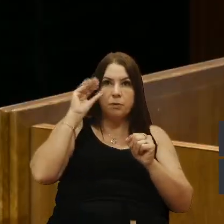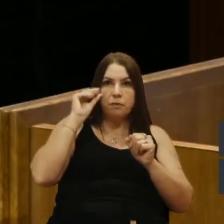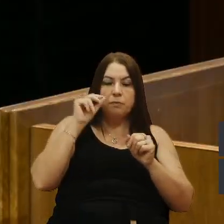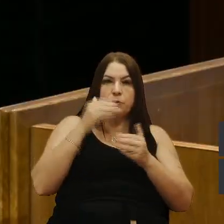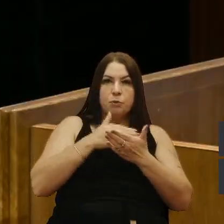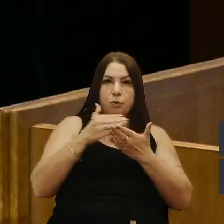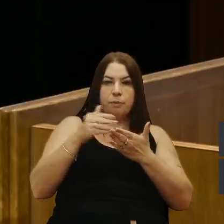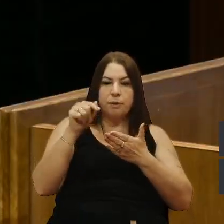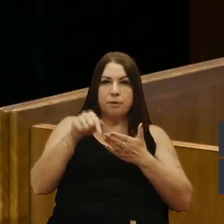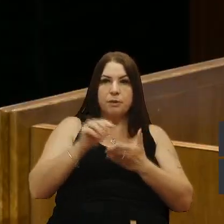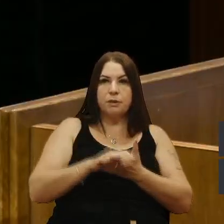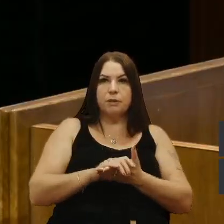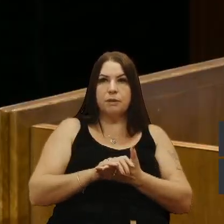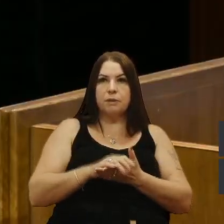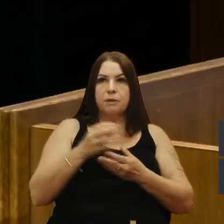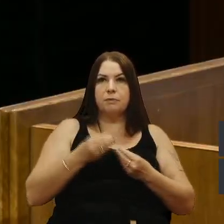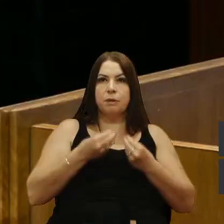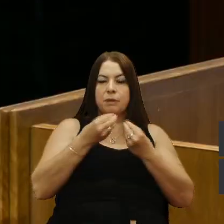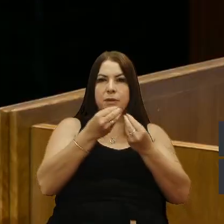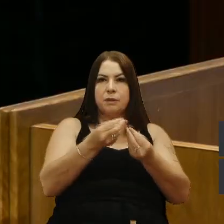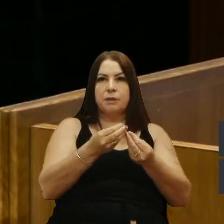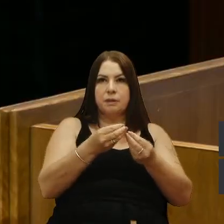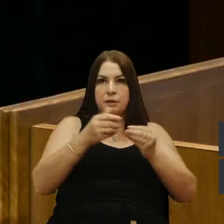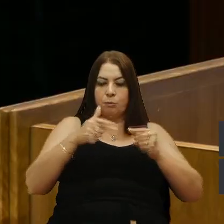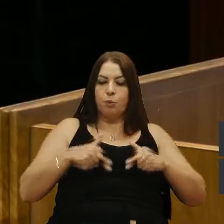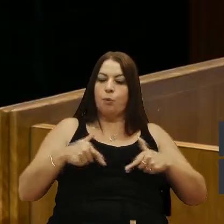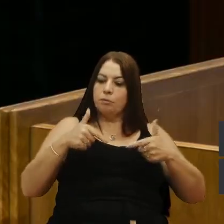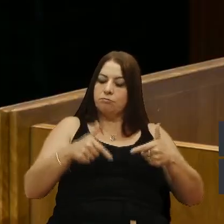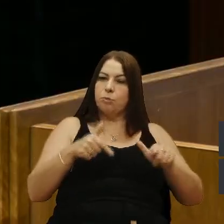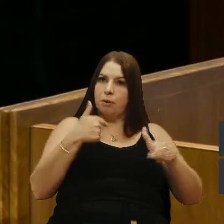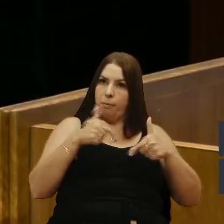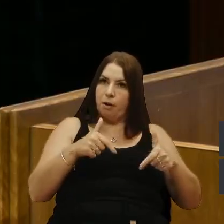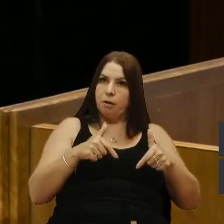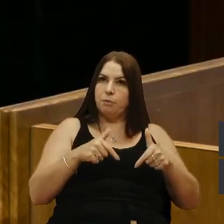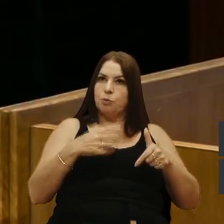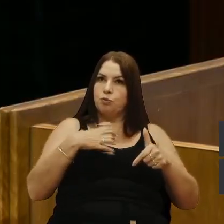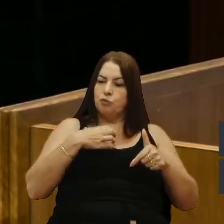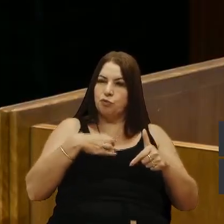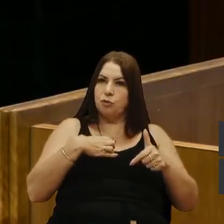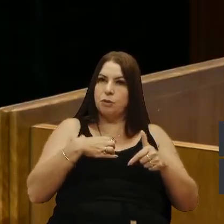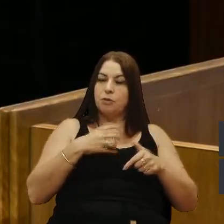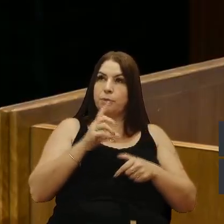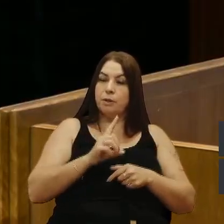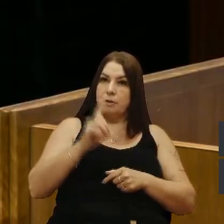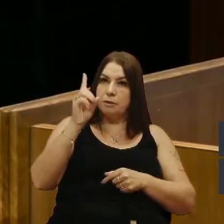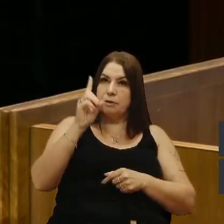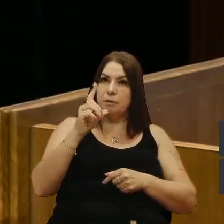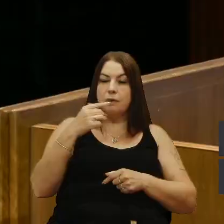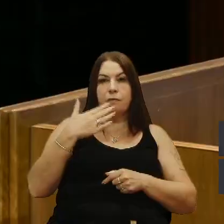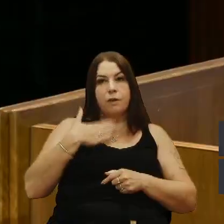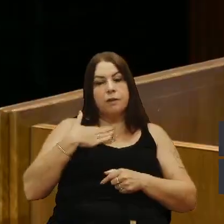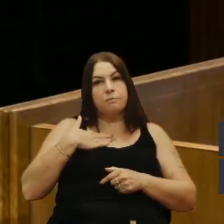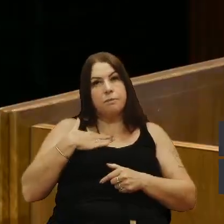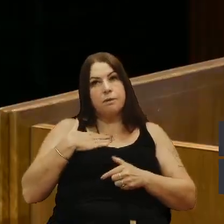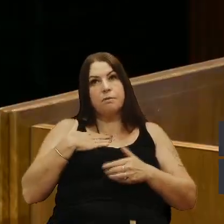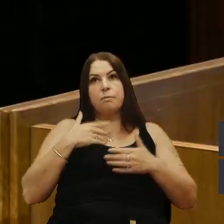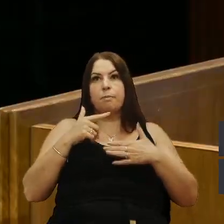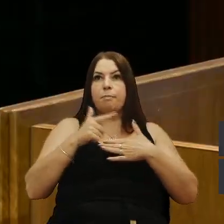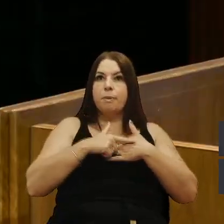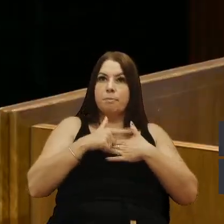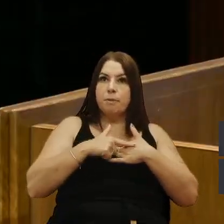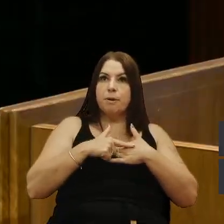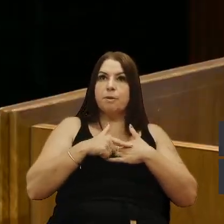que começa aqui, eu entrego a minha ação, a minha forma de ser a Deus. Faço a minha parte, mas a minha